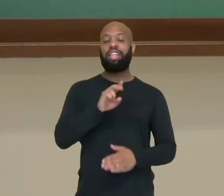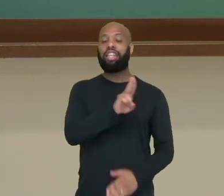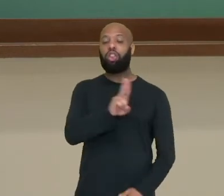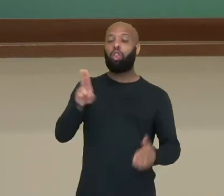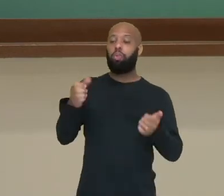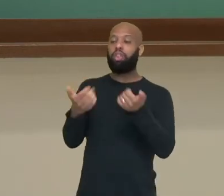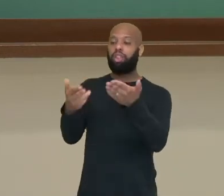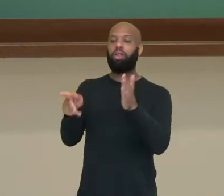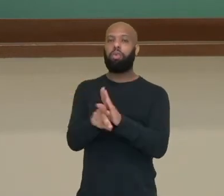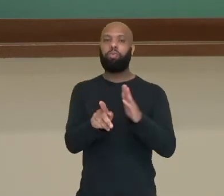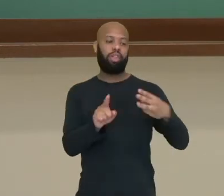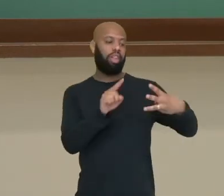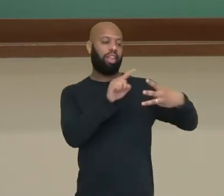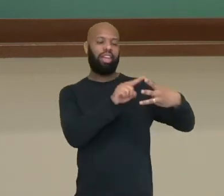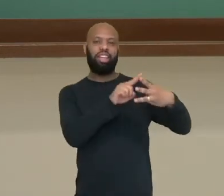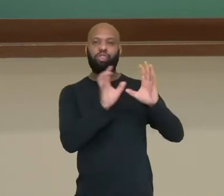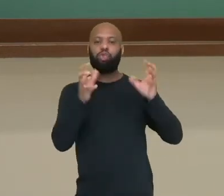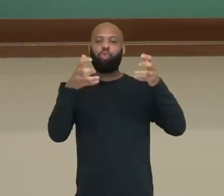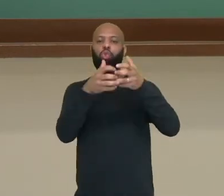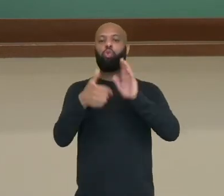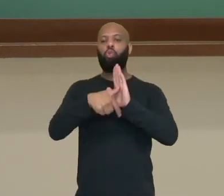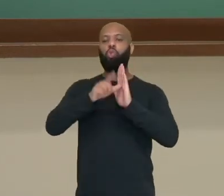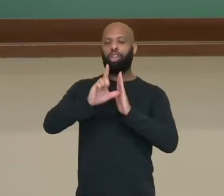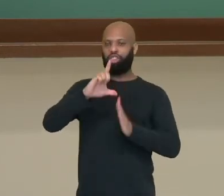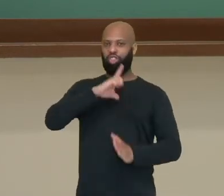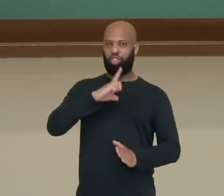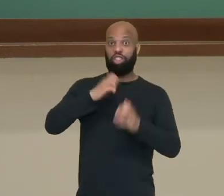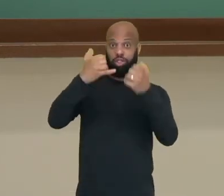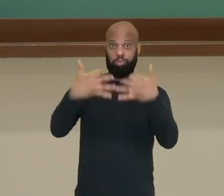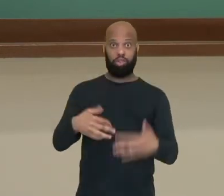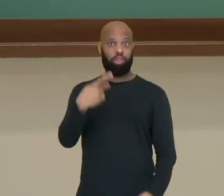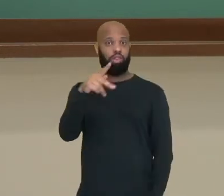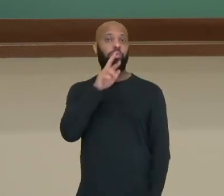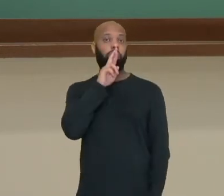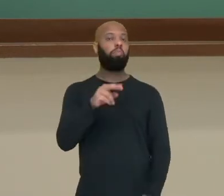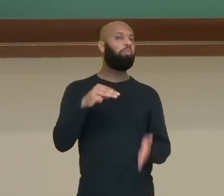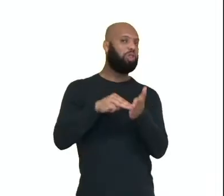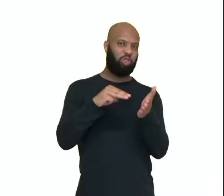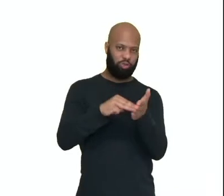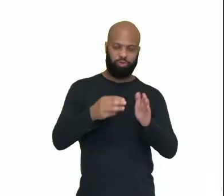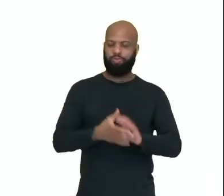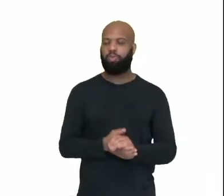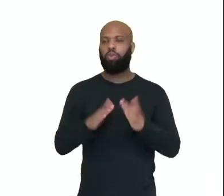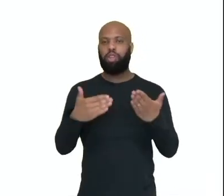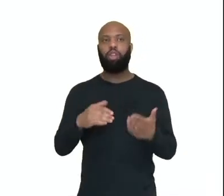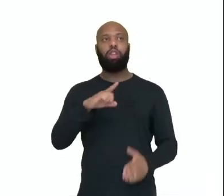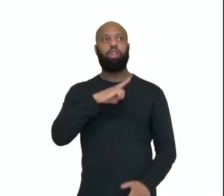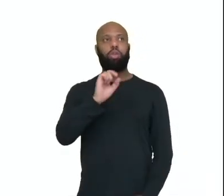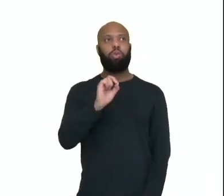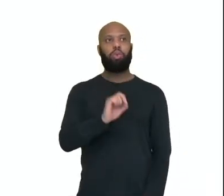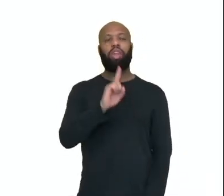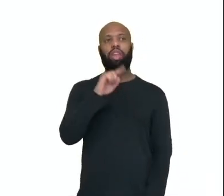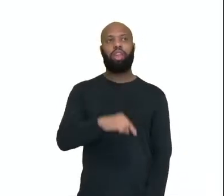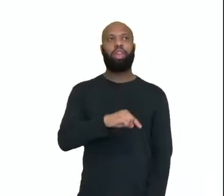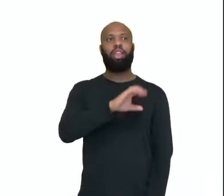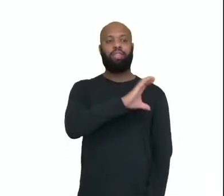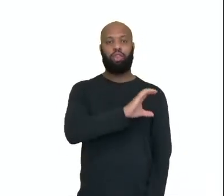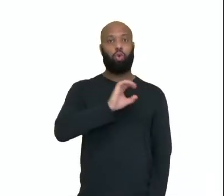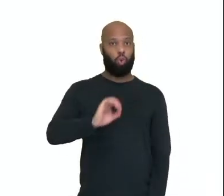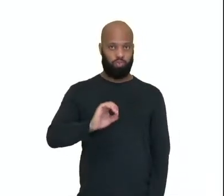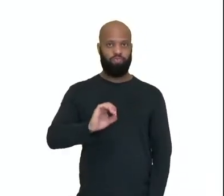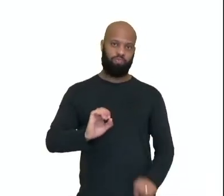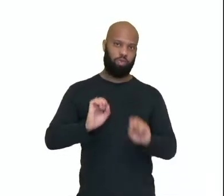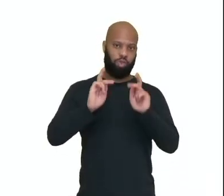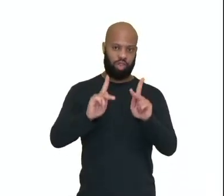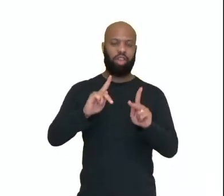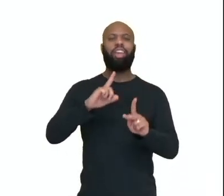classificar o óxido citado no trecho anteriormente e justifique a sua resposta. Então, o nosso óxido é um monóxido de